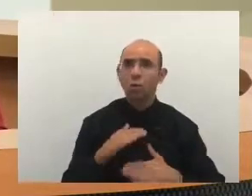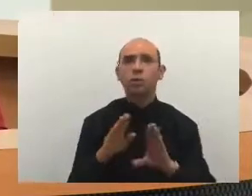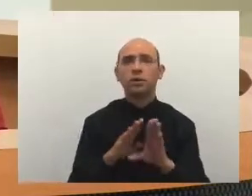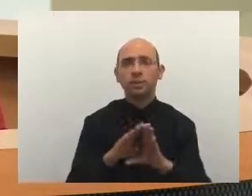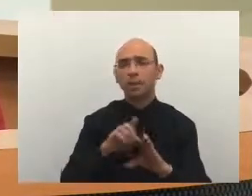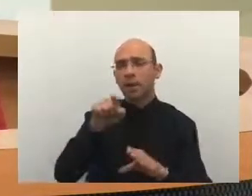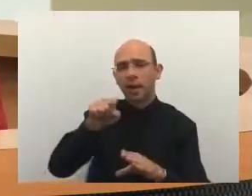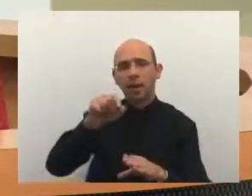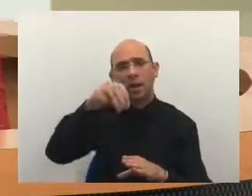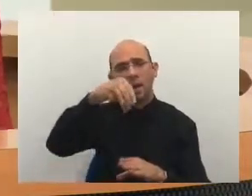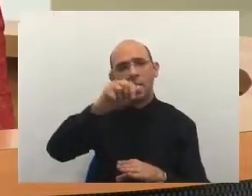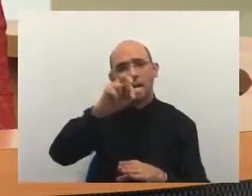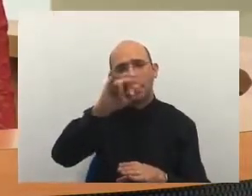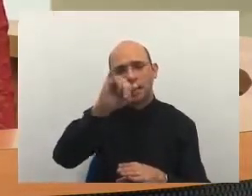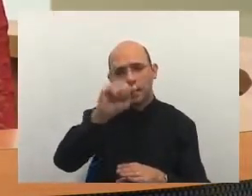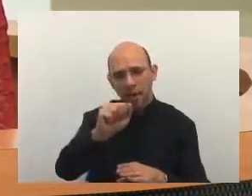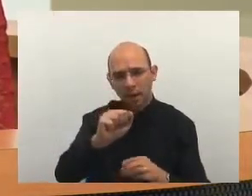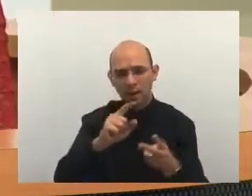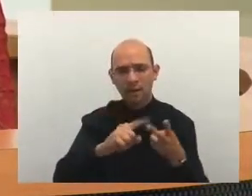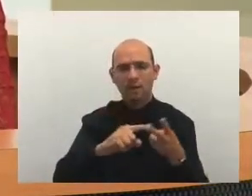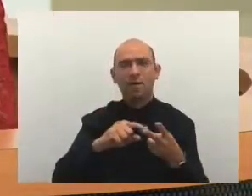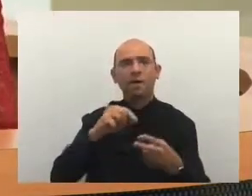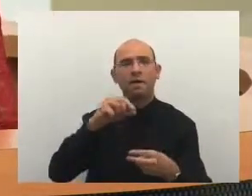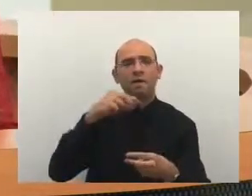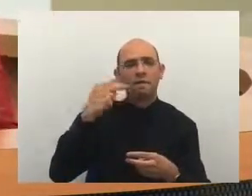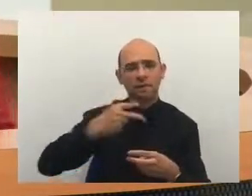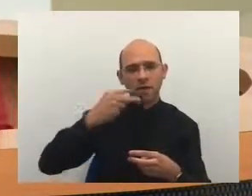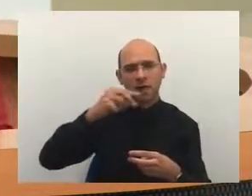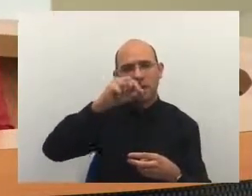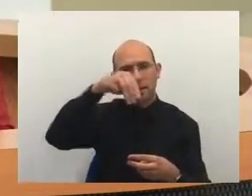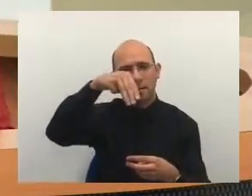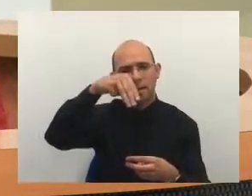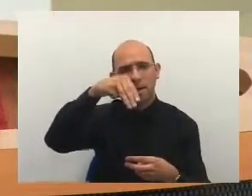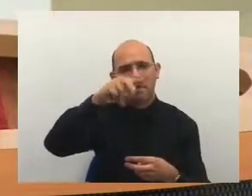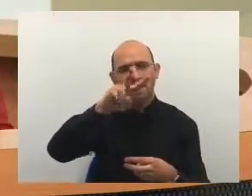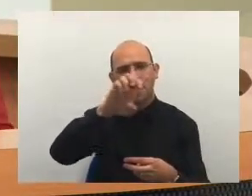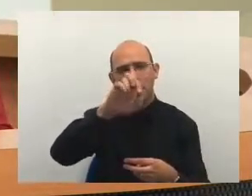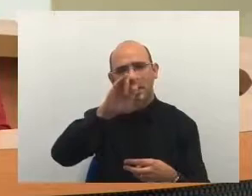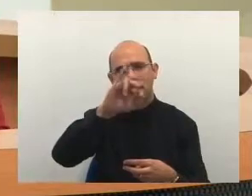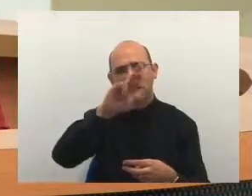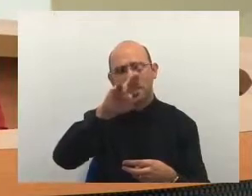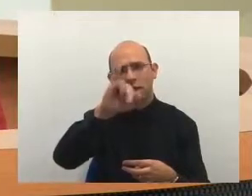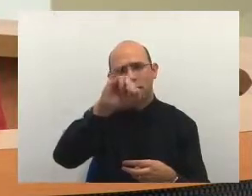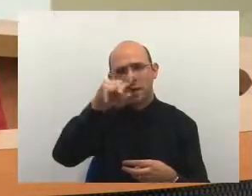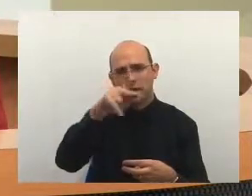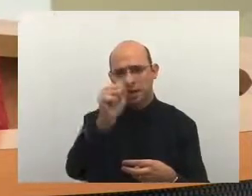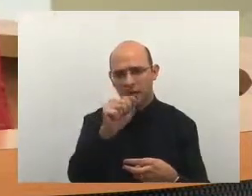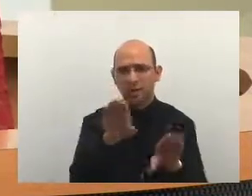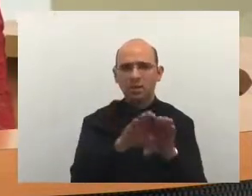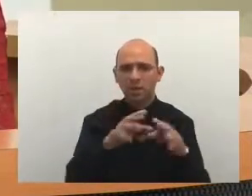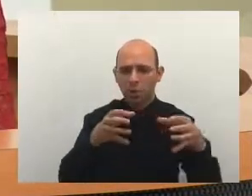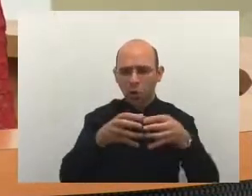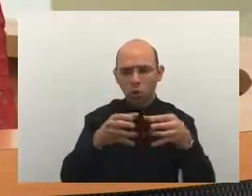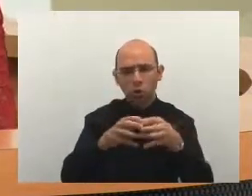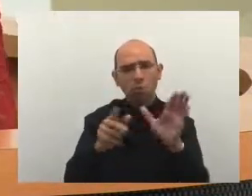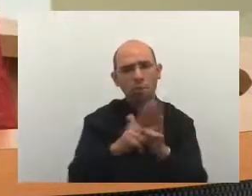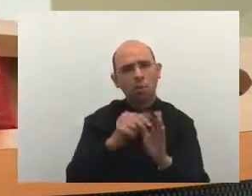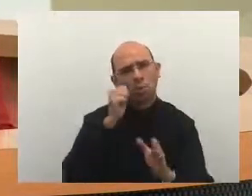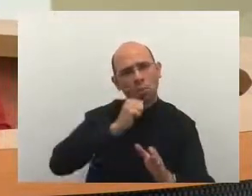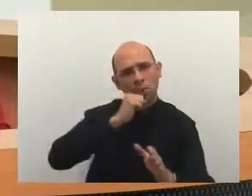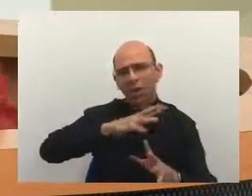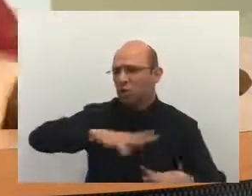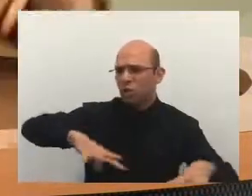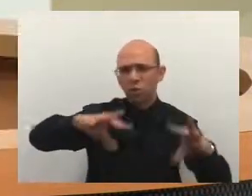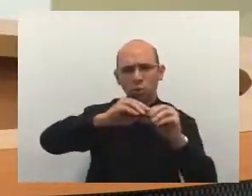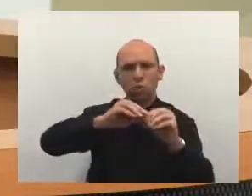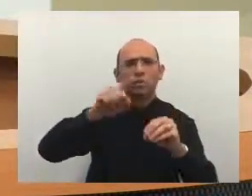e votação, foi aprovado o projeto da vereadora professora Marisa de Sá, referente à restrição do uso de álcool etílico em